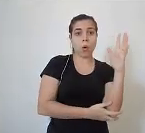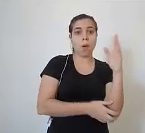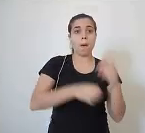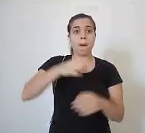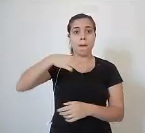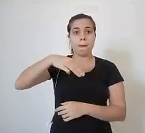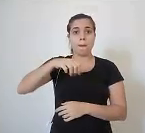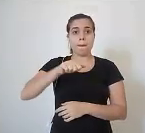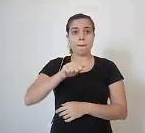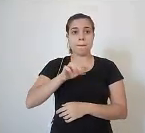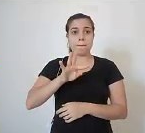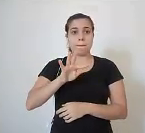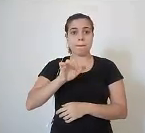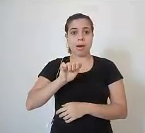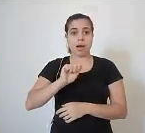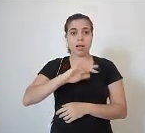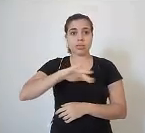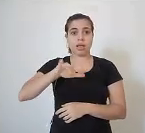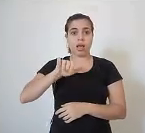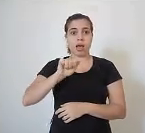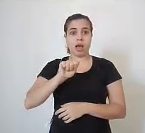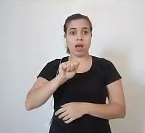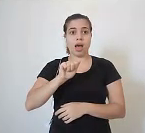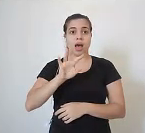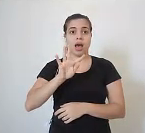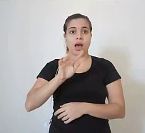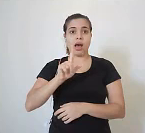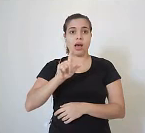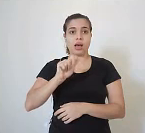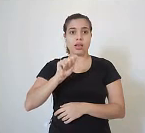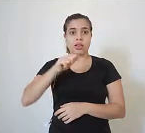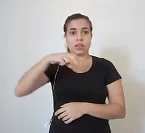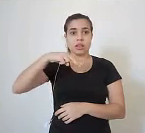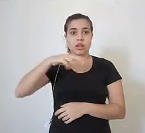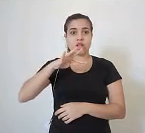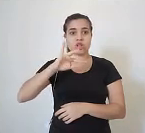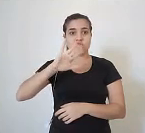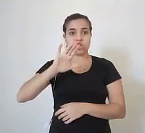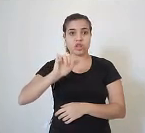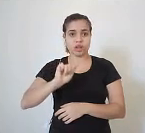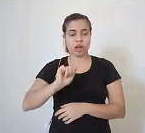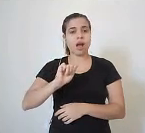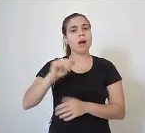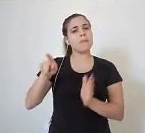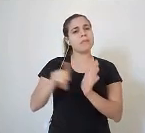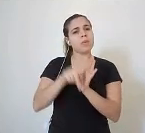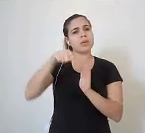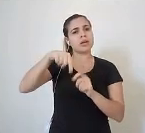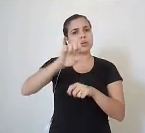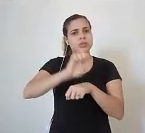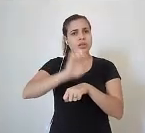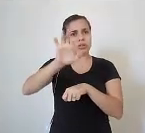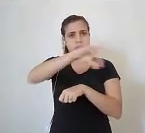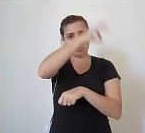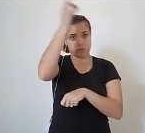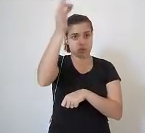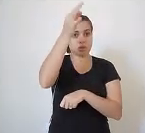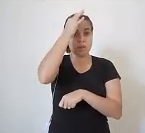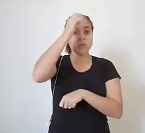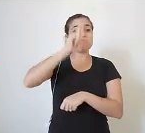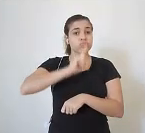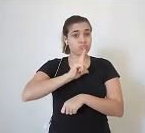dois ecossistemas do bioma Mata Atlântica, perdão, que é a restinga